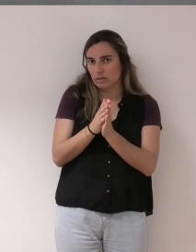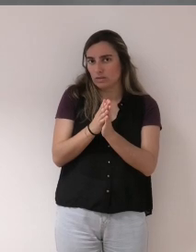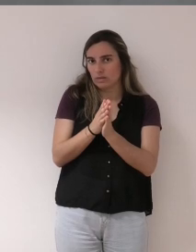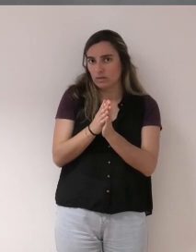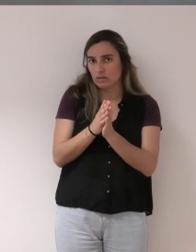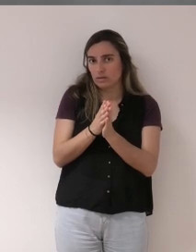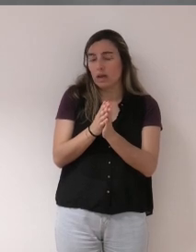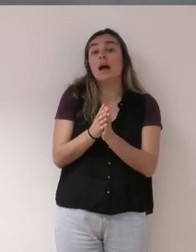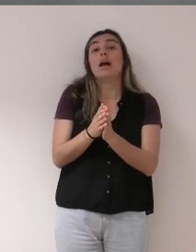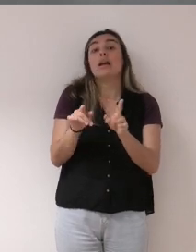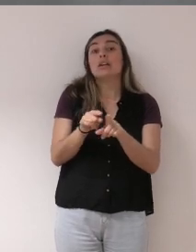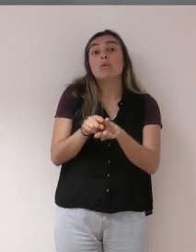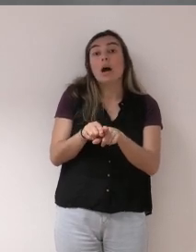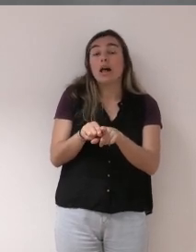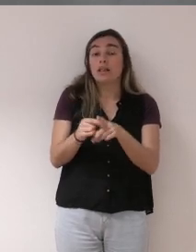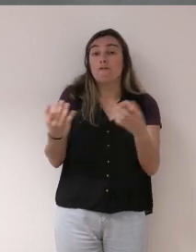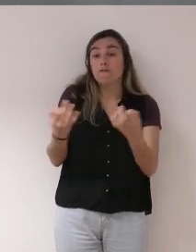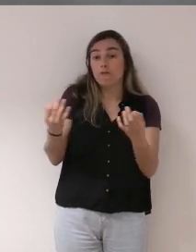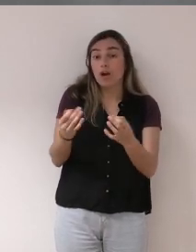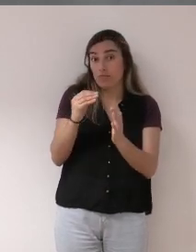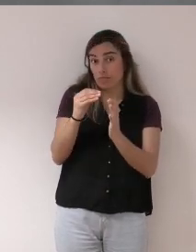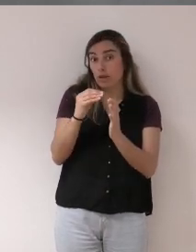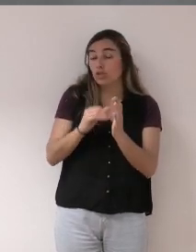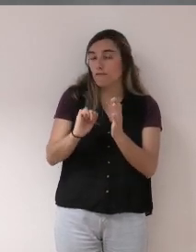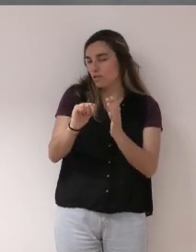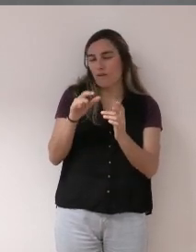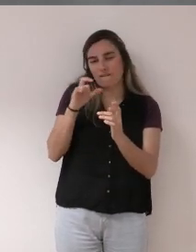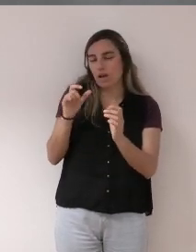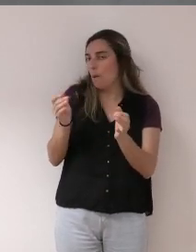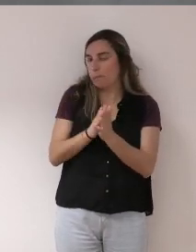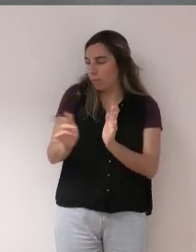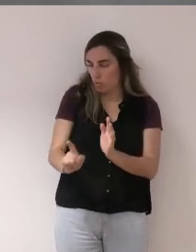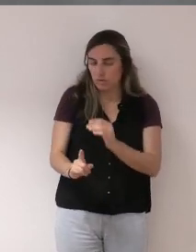uma espécie de folclore menor, naquele caso da sua escrita.